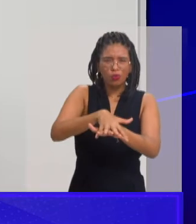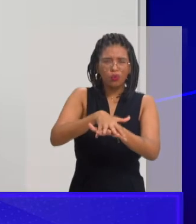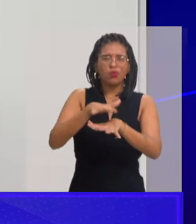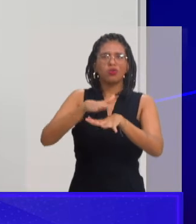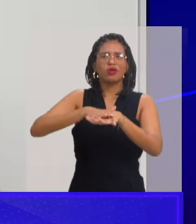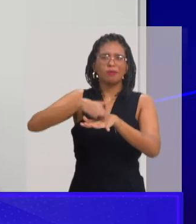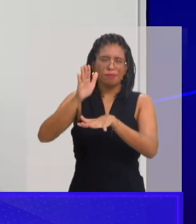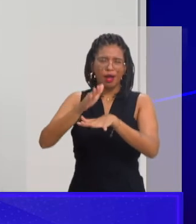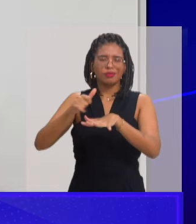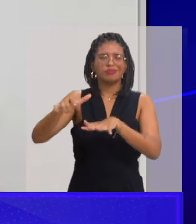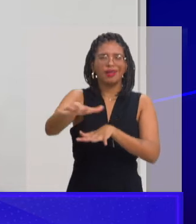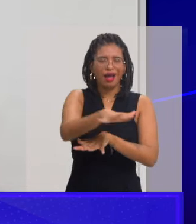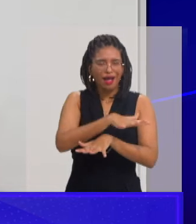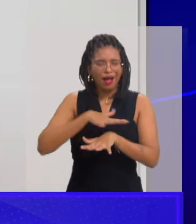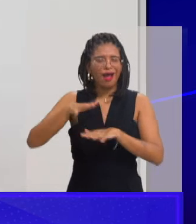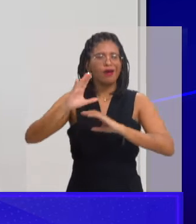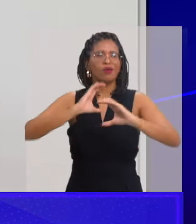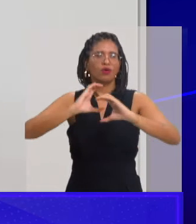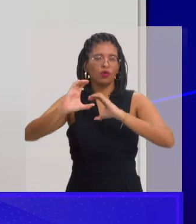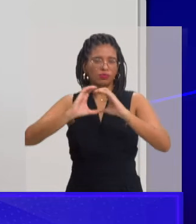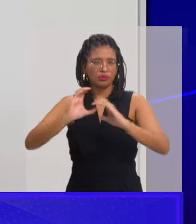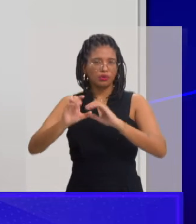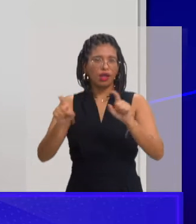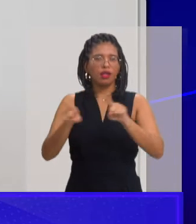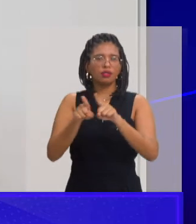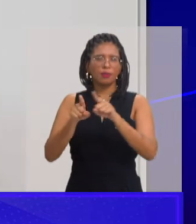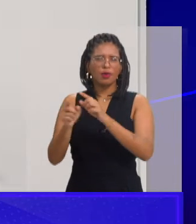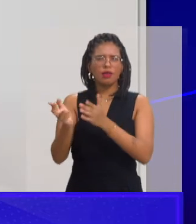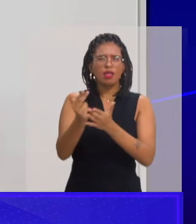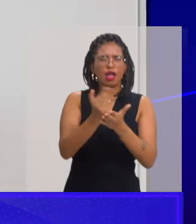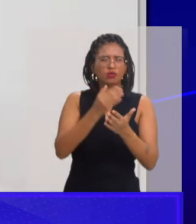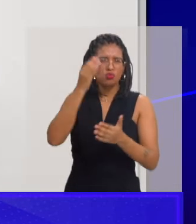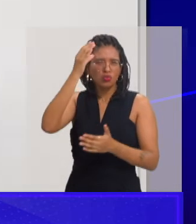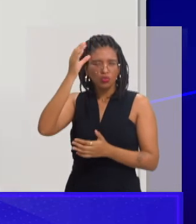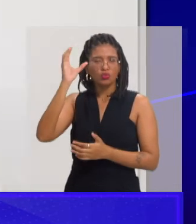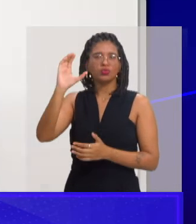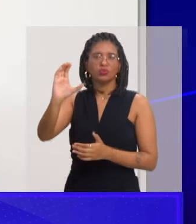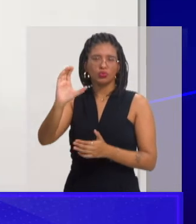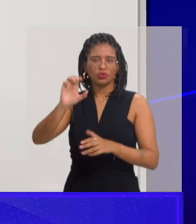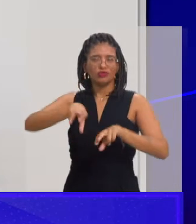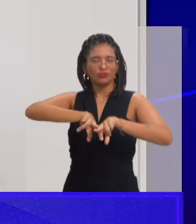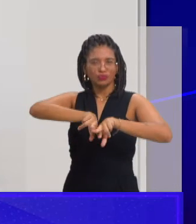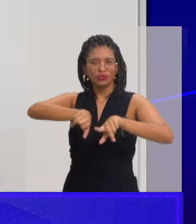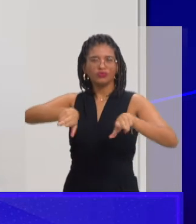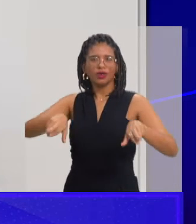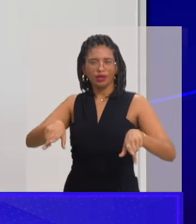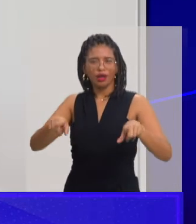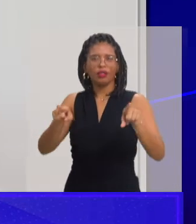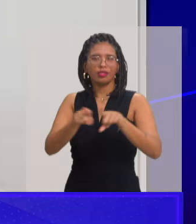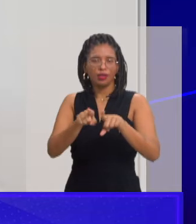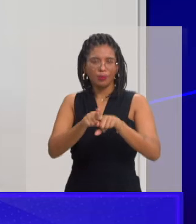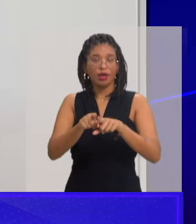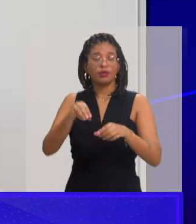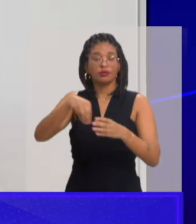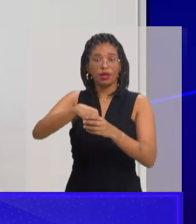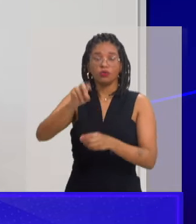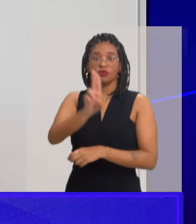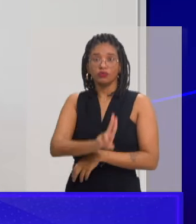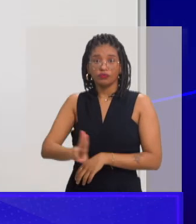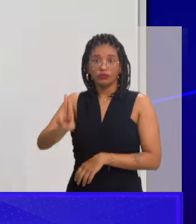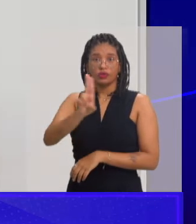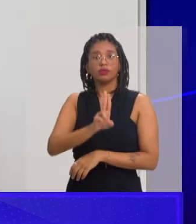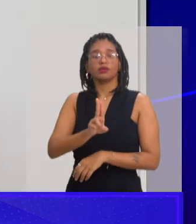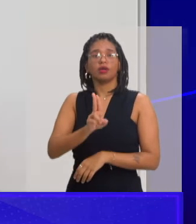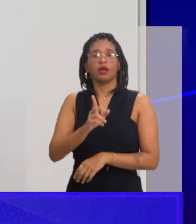porque o tempo, neste momento, pede agilidade para que a gente inclua mais corpos e corpos